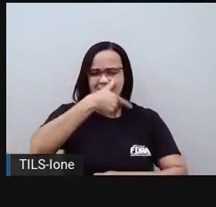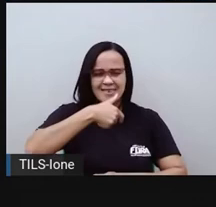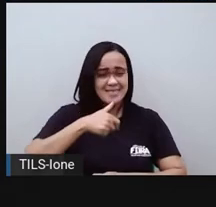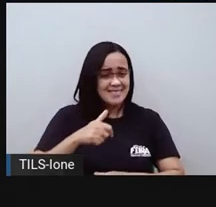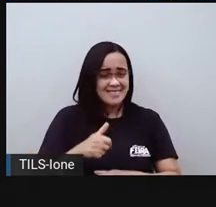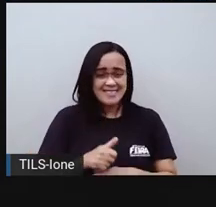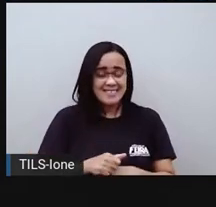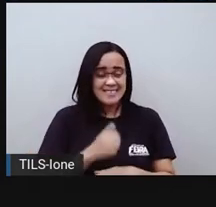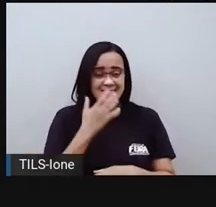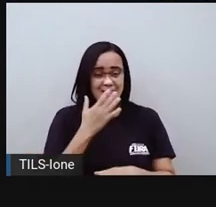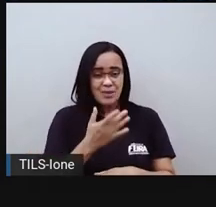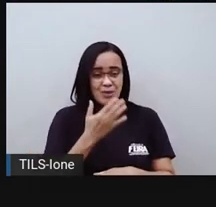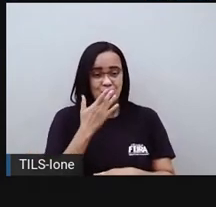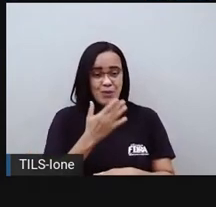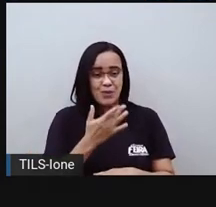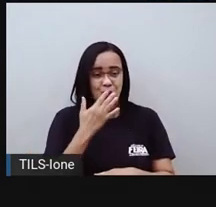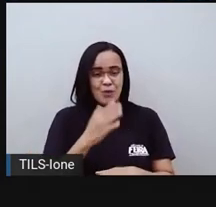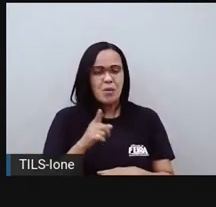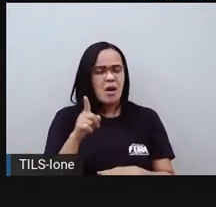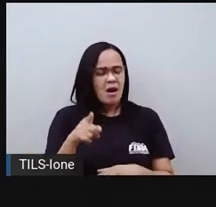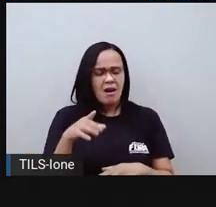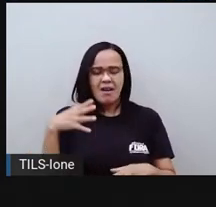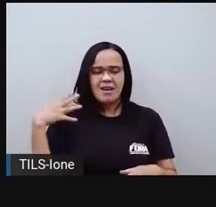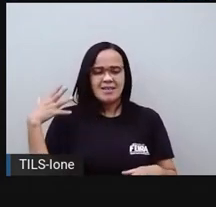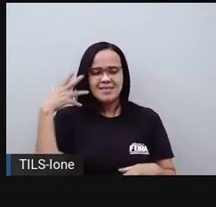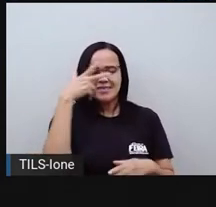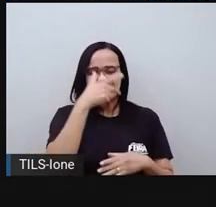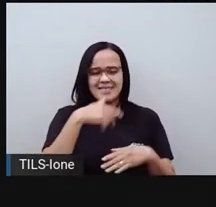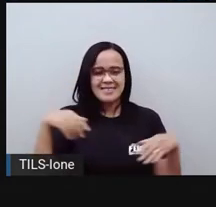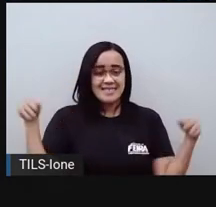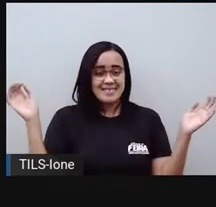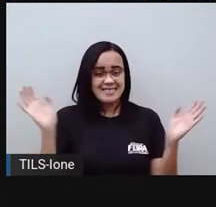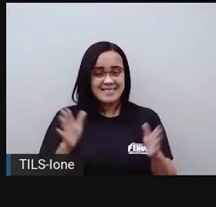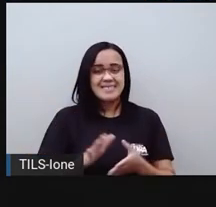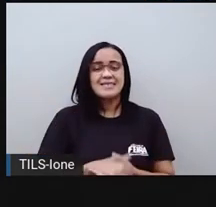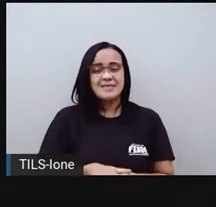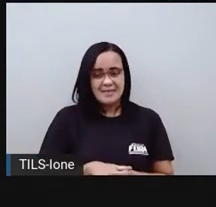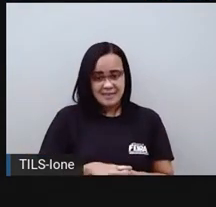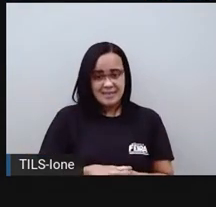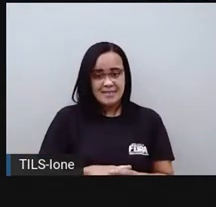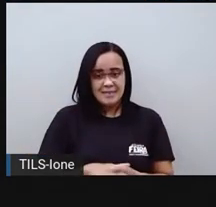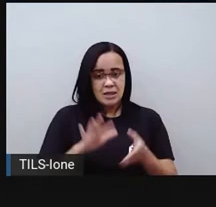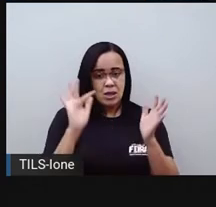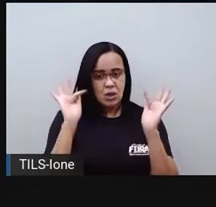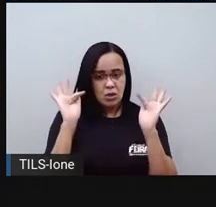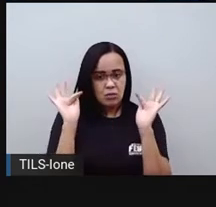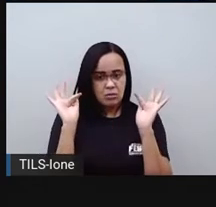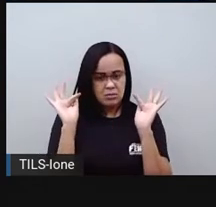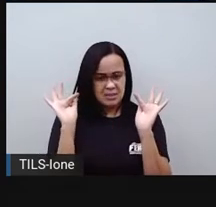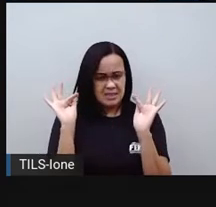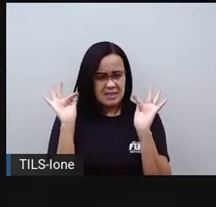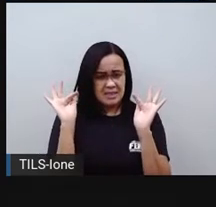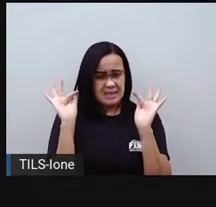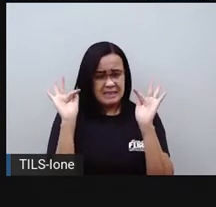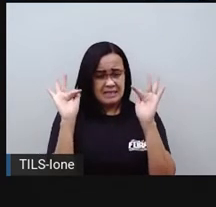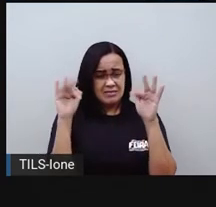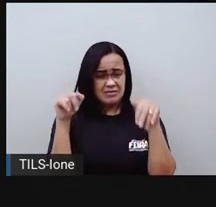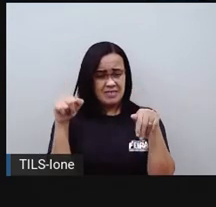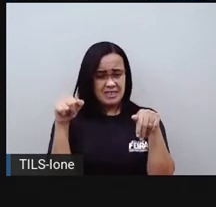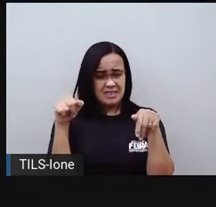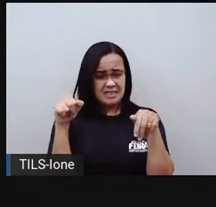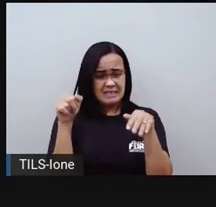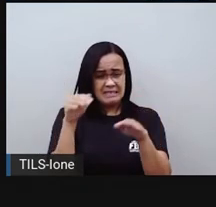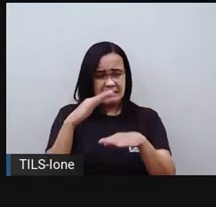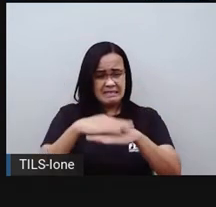É uma ave muito bonita. Sim. E por fim, O nosso papo aqui. Esse aparece lá